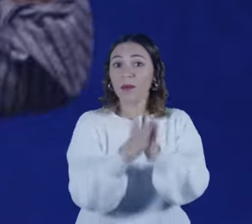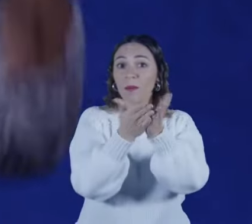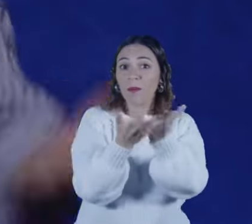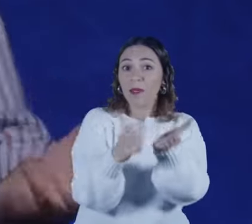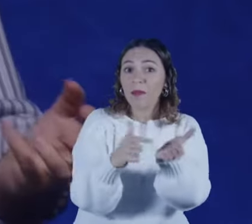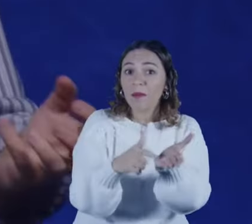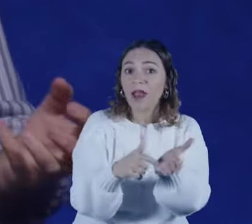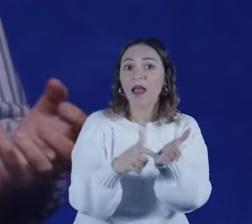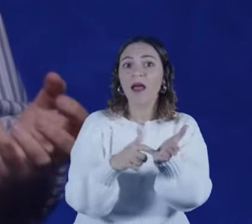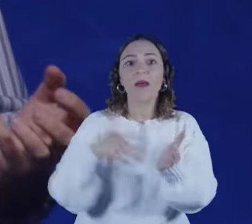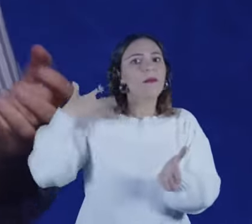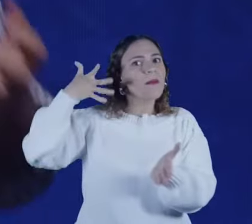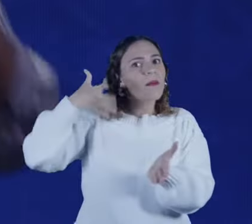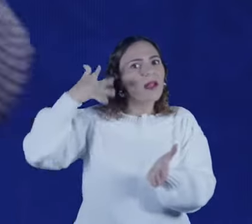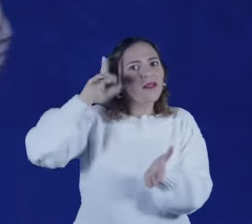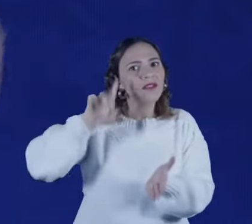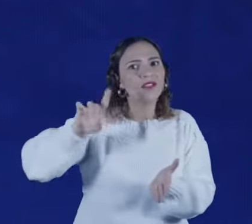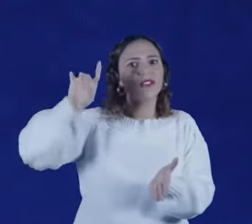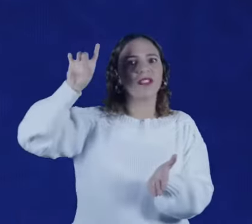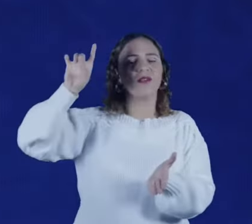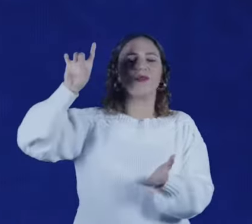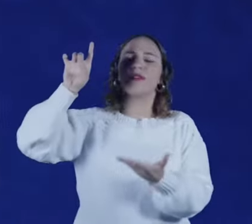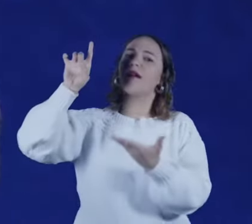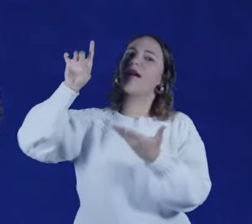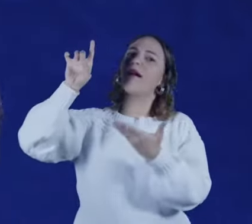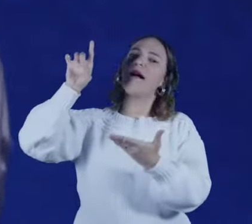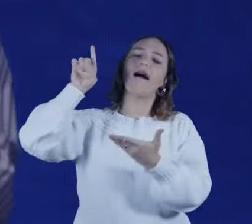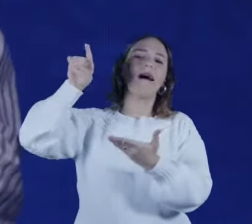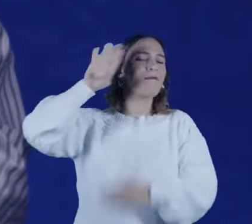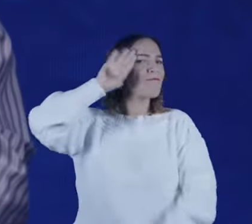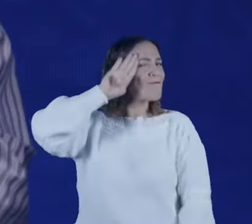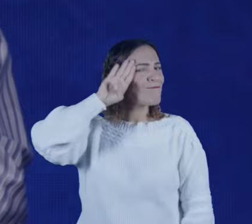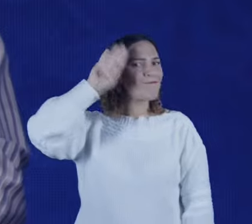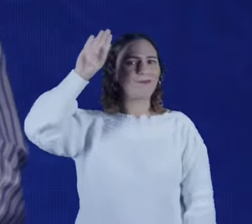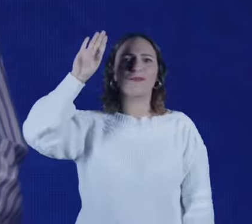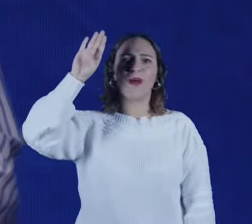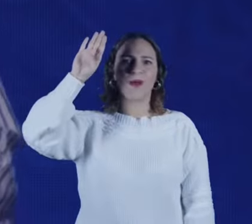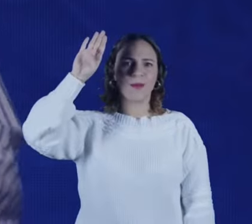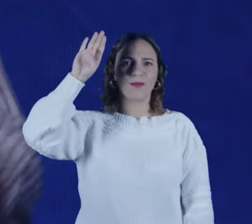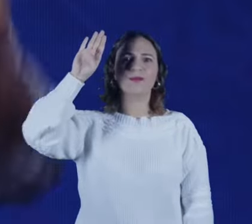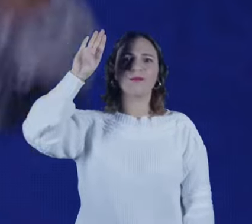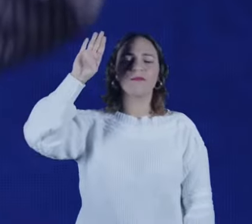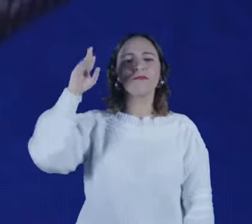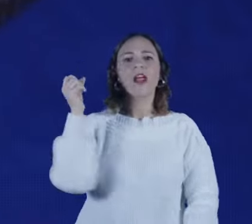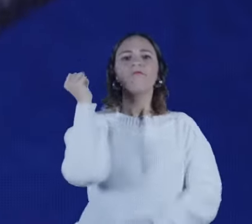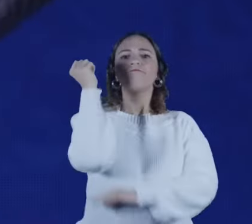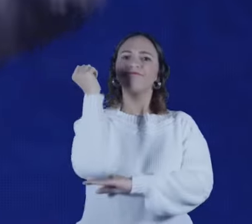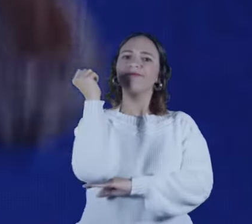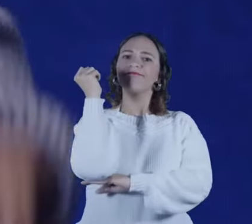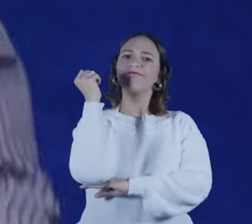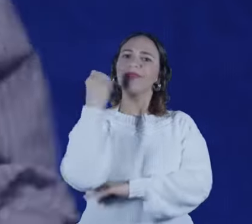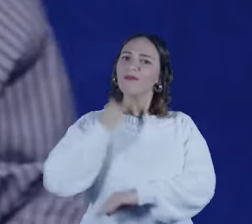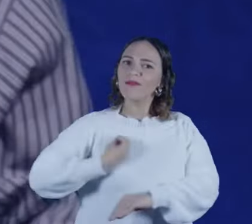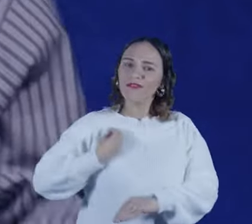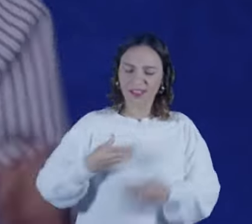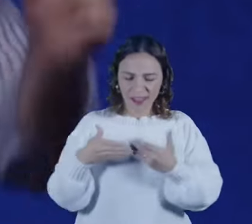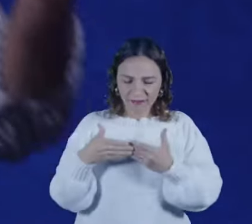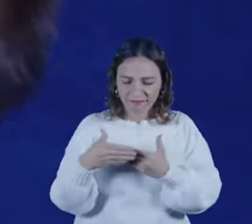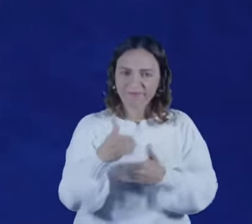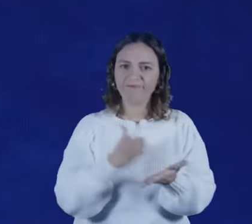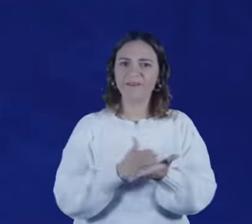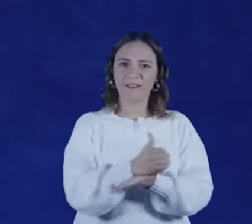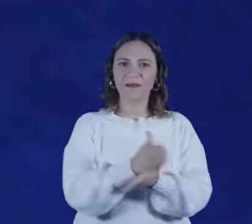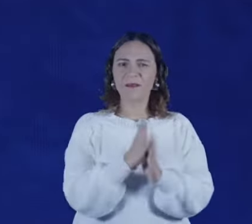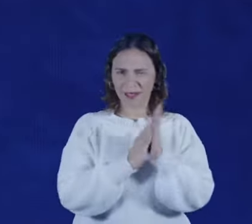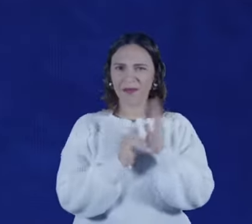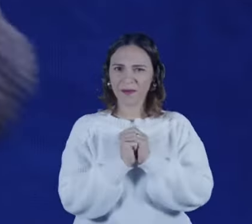Deus e Cristo são a fundação para um edifício sólido. Amém ou não? Então